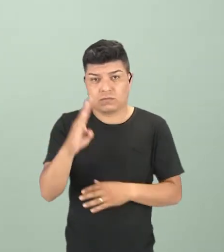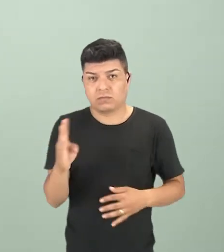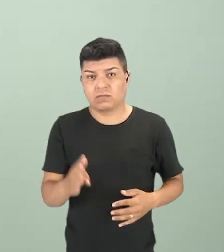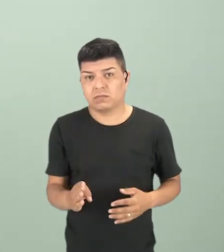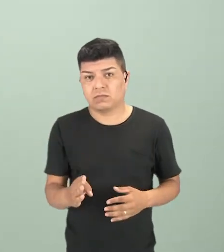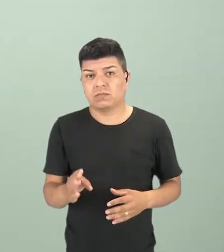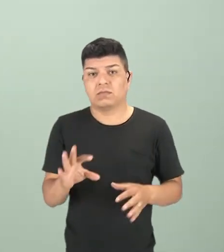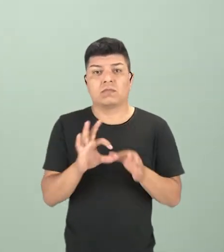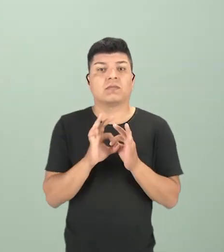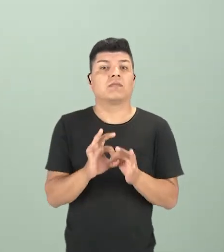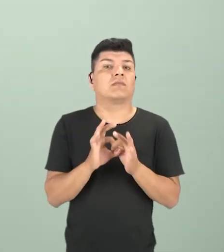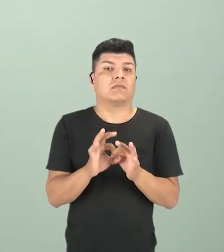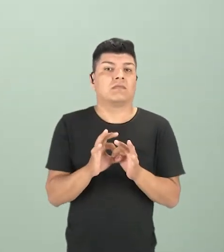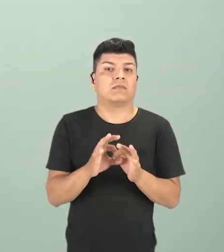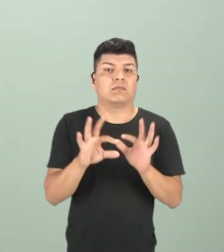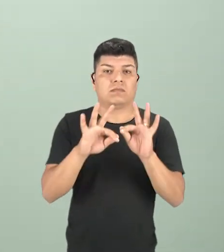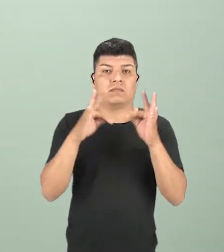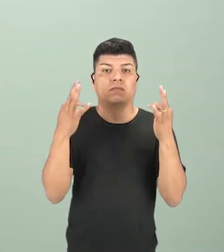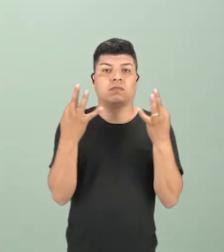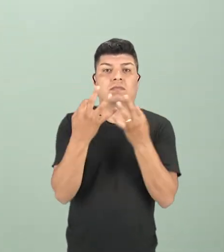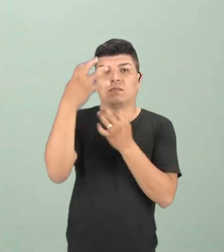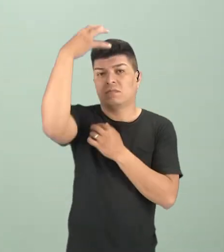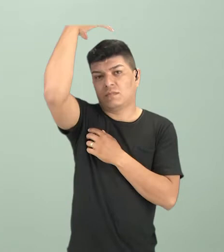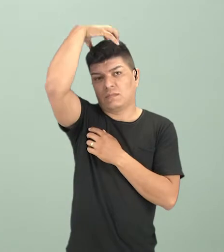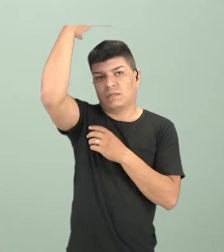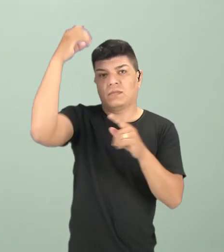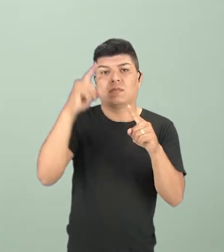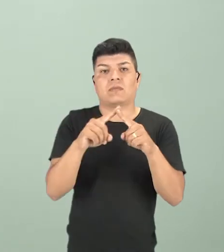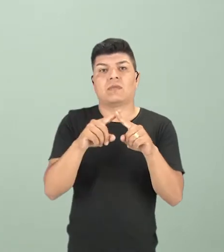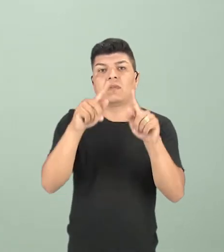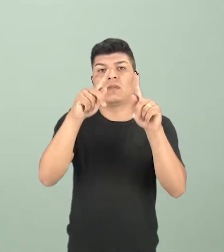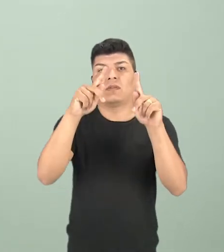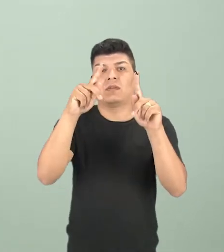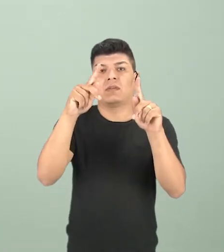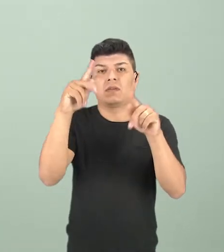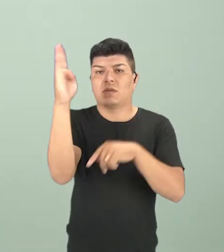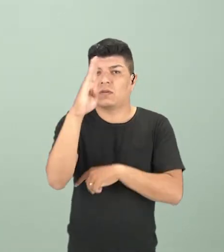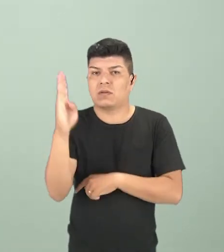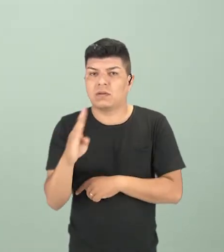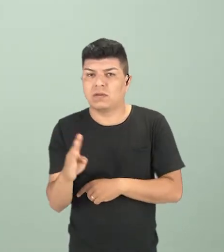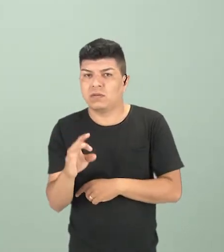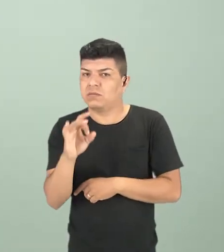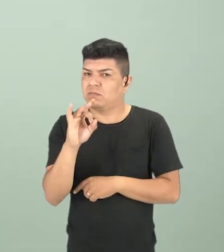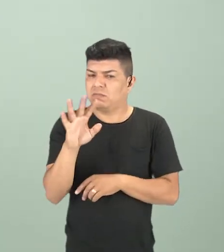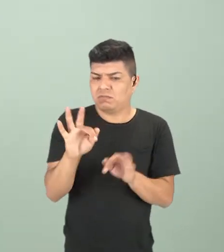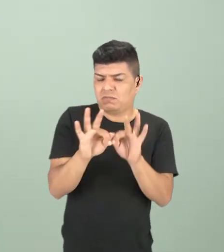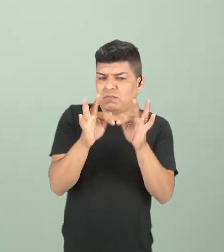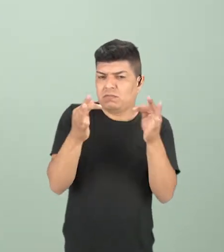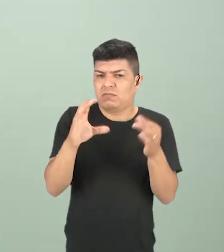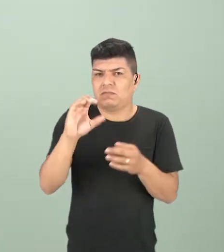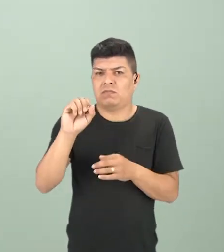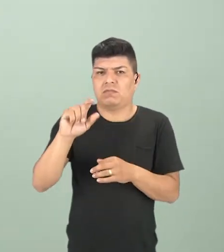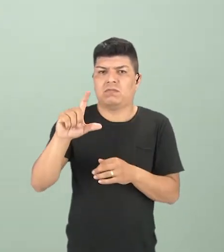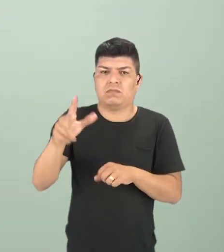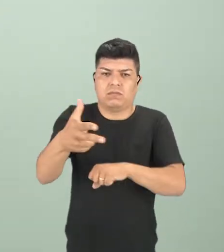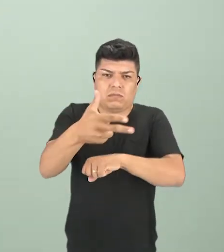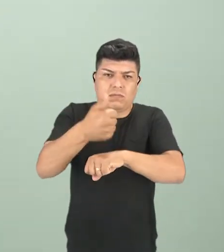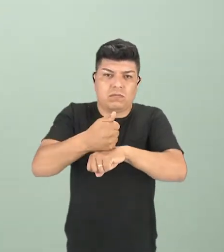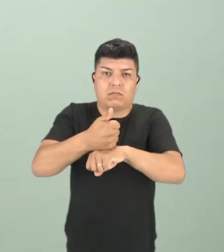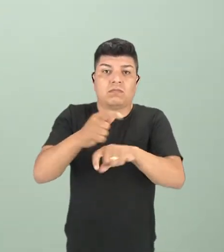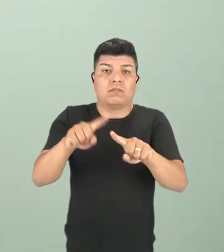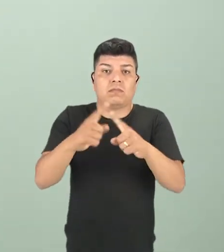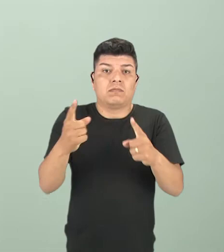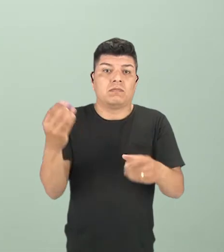vai estar ligado à família real aqui, porque o Brasil deixaria de ser uma simples colônia, ia se tornar também uma